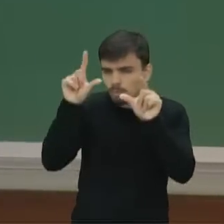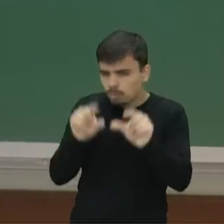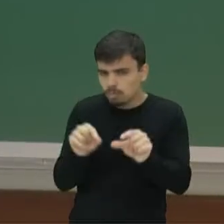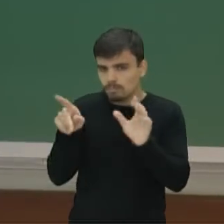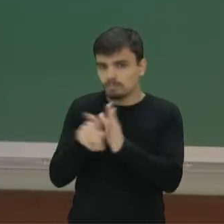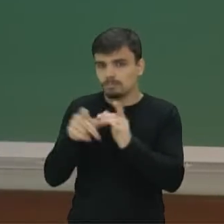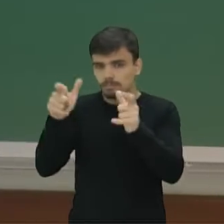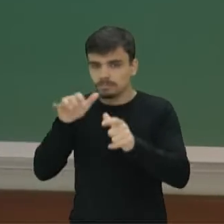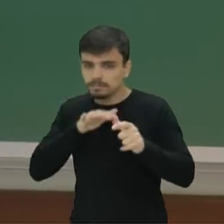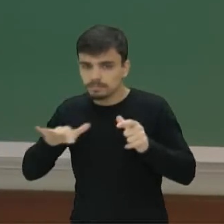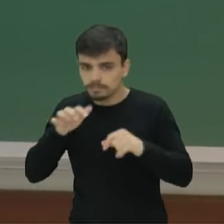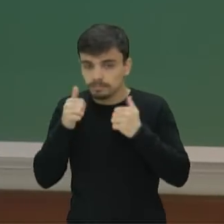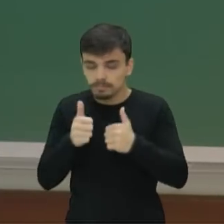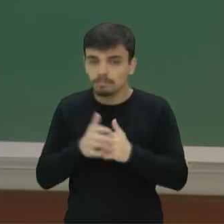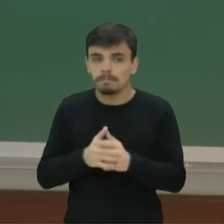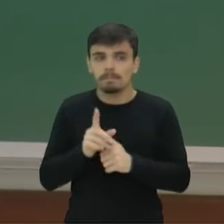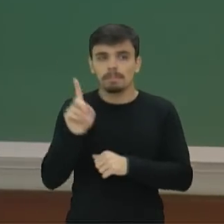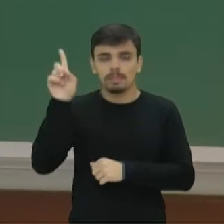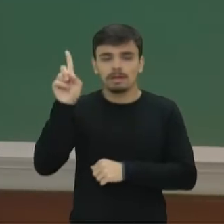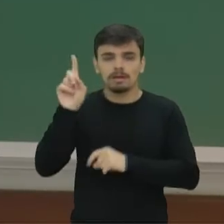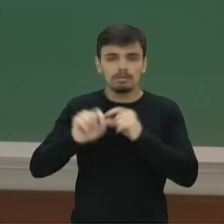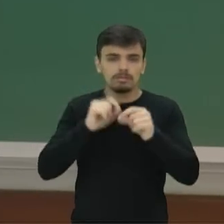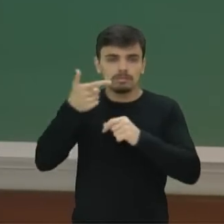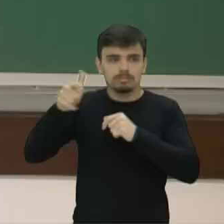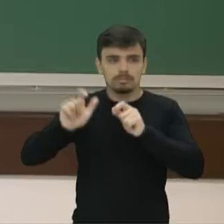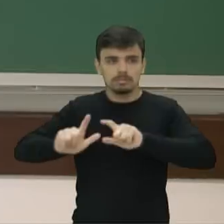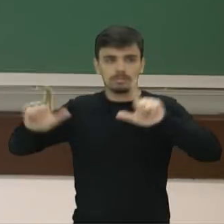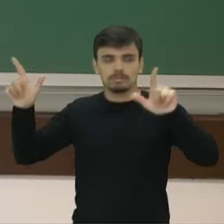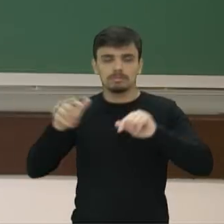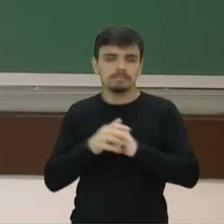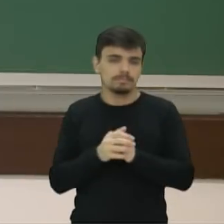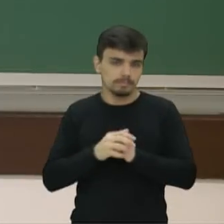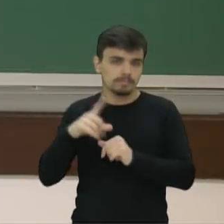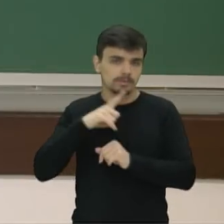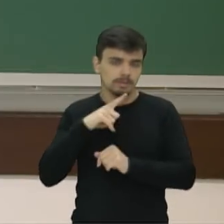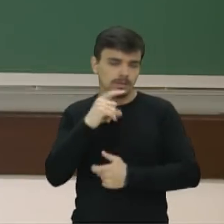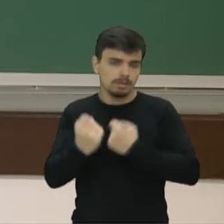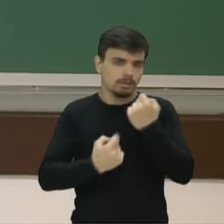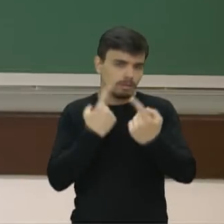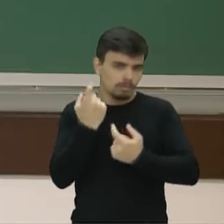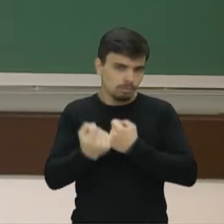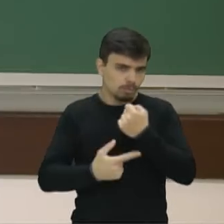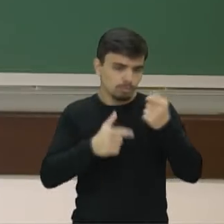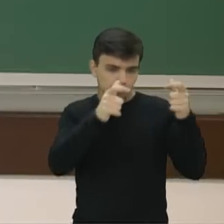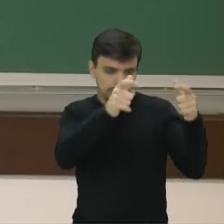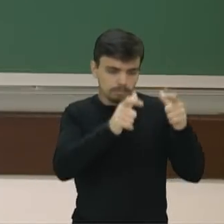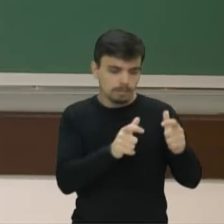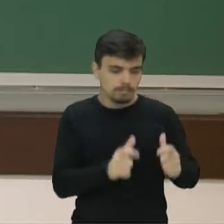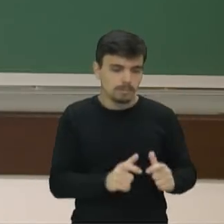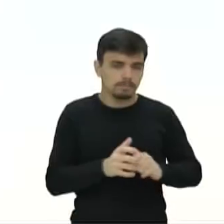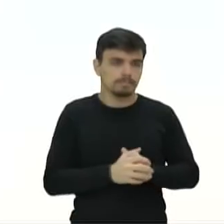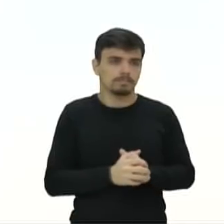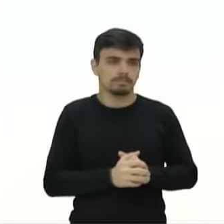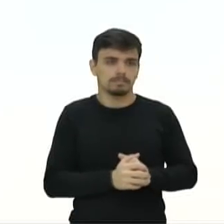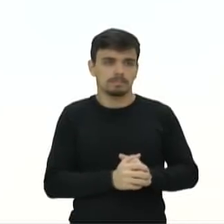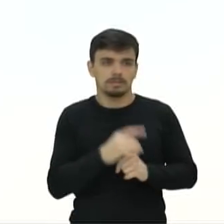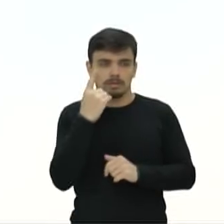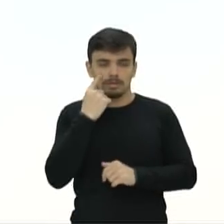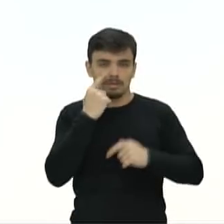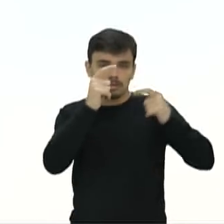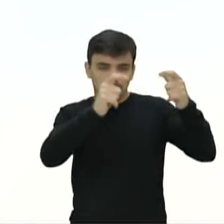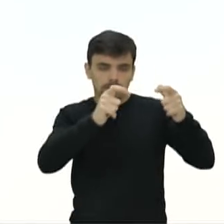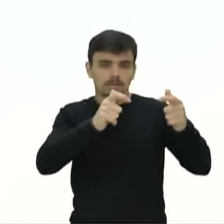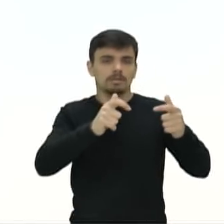nessas áreas. Aqui, ó, no próximo slide, a gente vai ver que existem algumas categorias. Olha lá, ó, categorias de